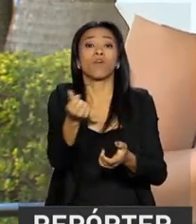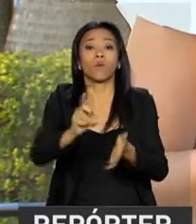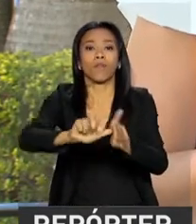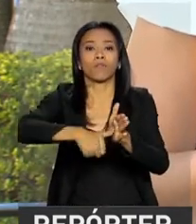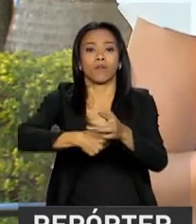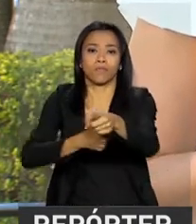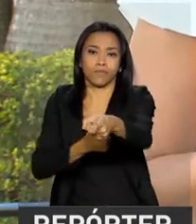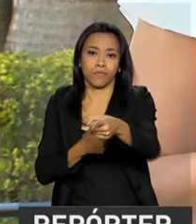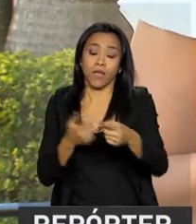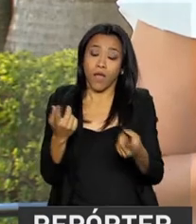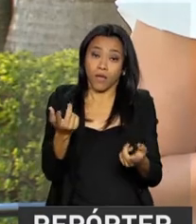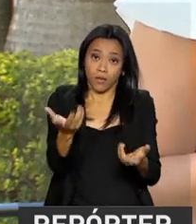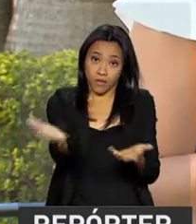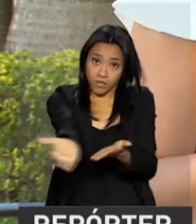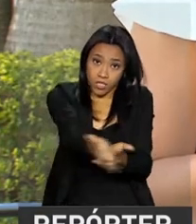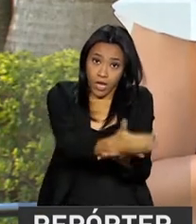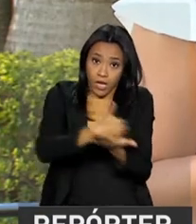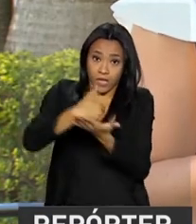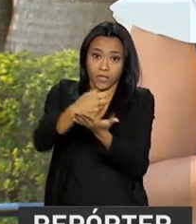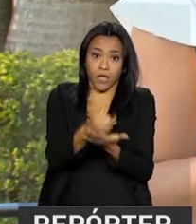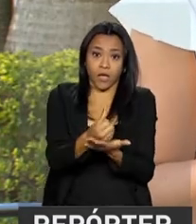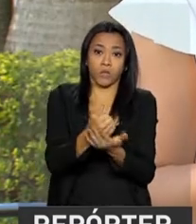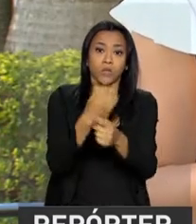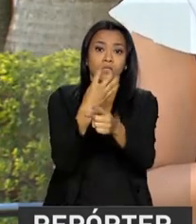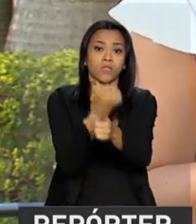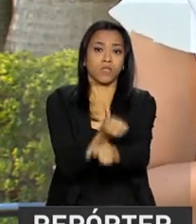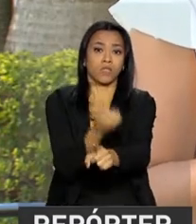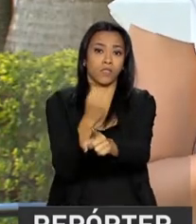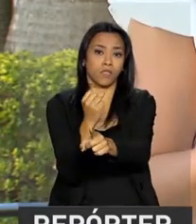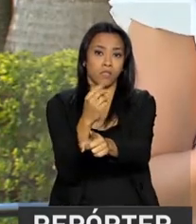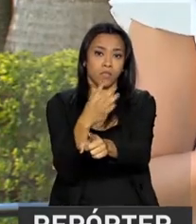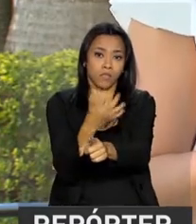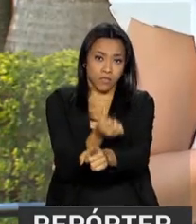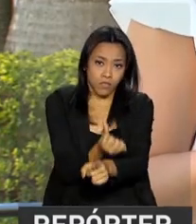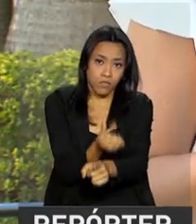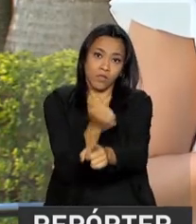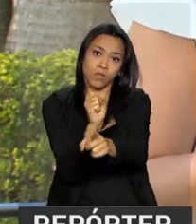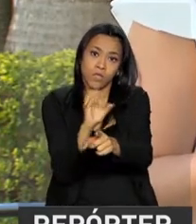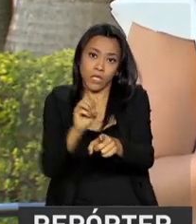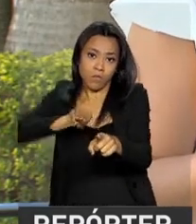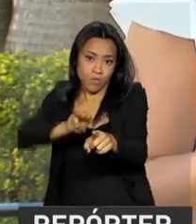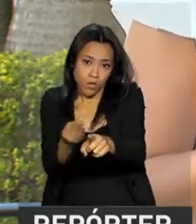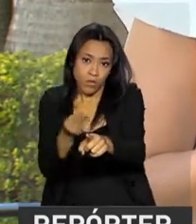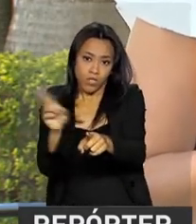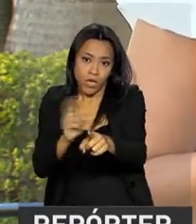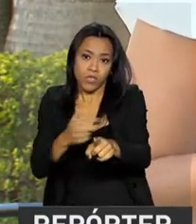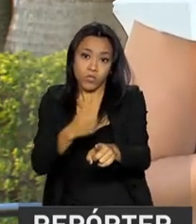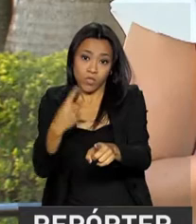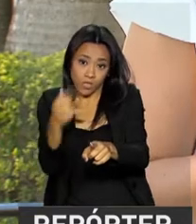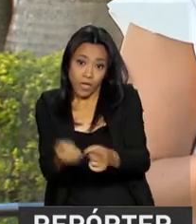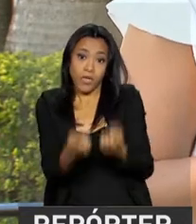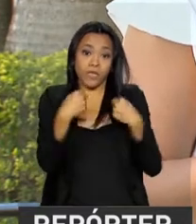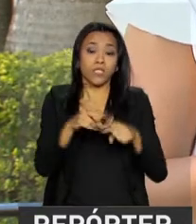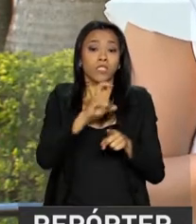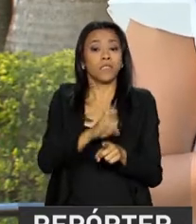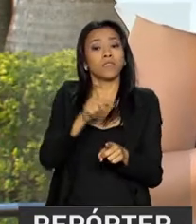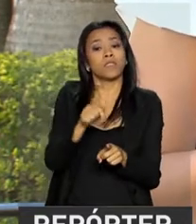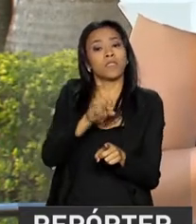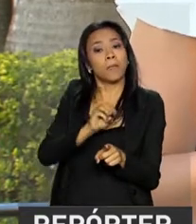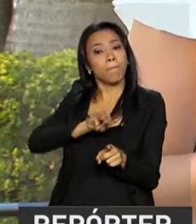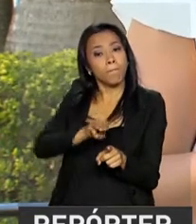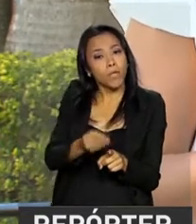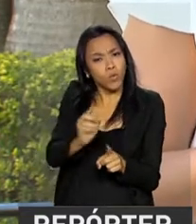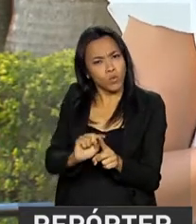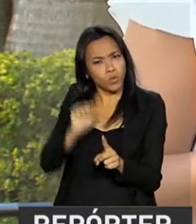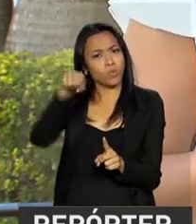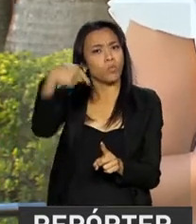expectativa é que sejam arrecadados 680 milhões de reais em 2017 outros 570 milhões no